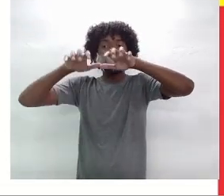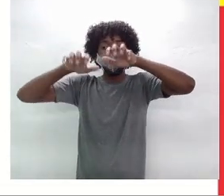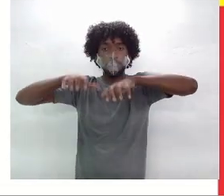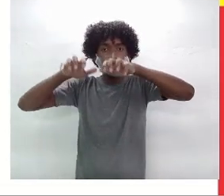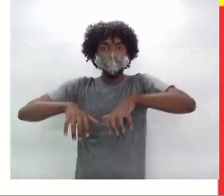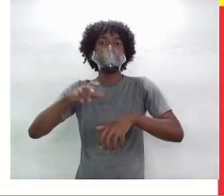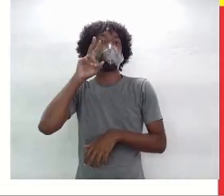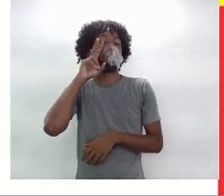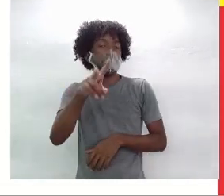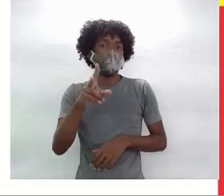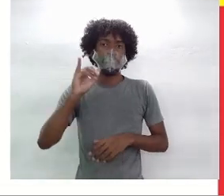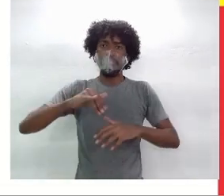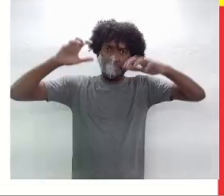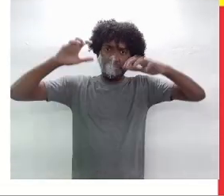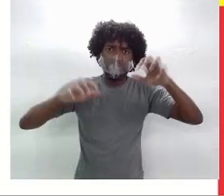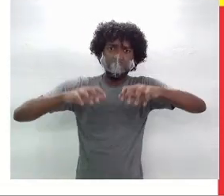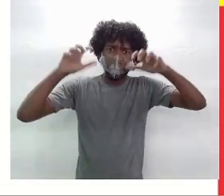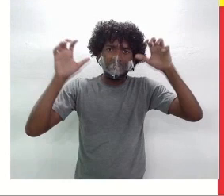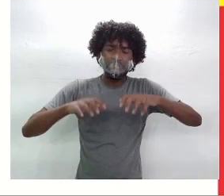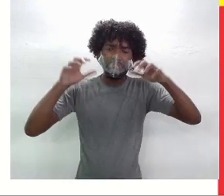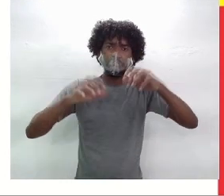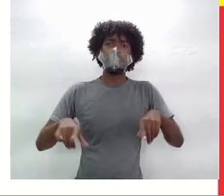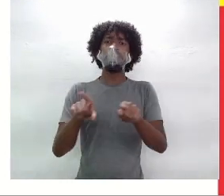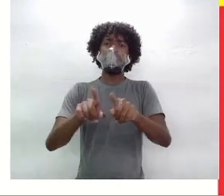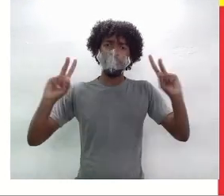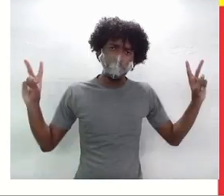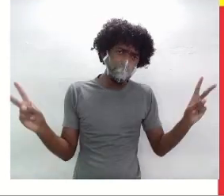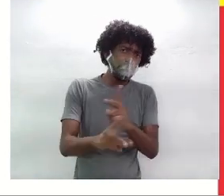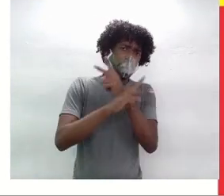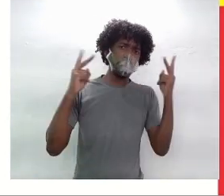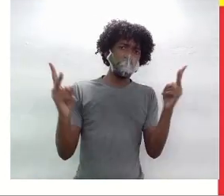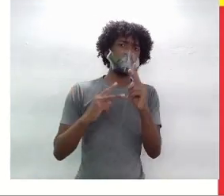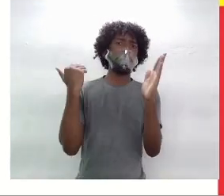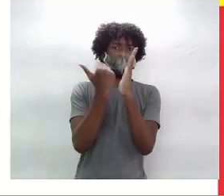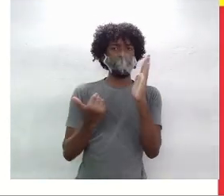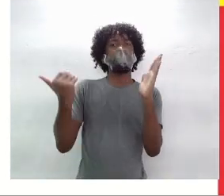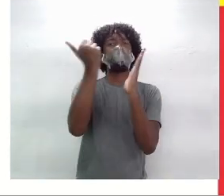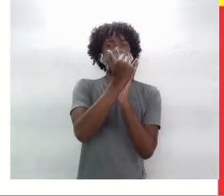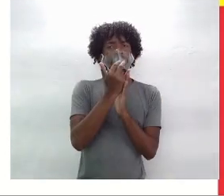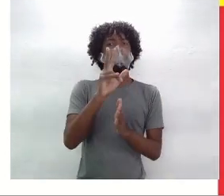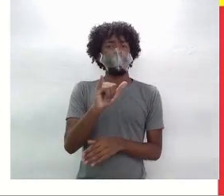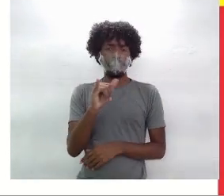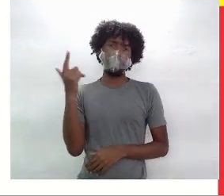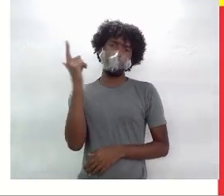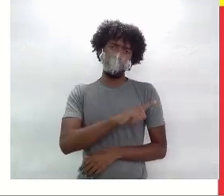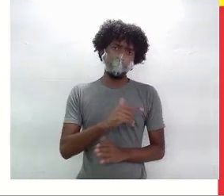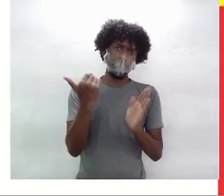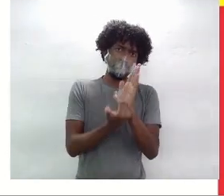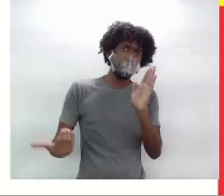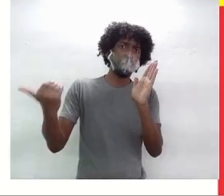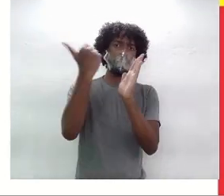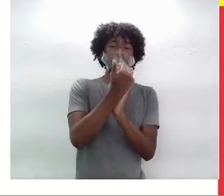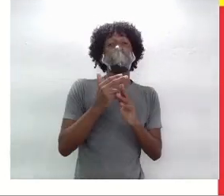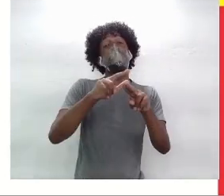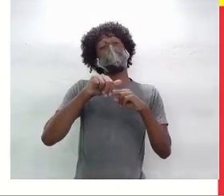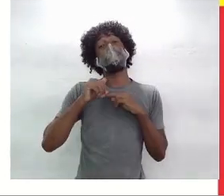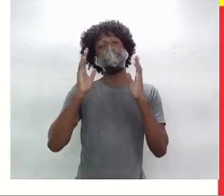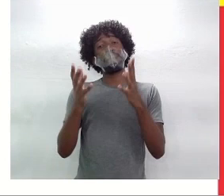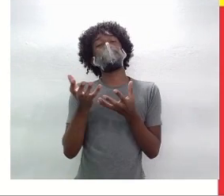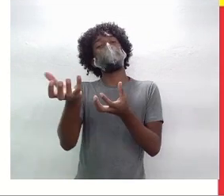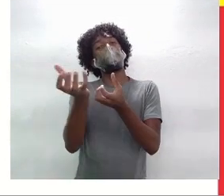de tempestade, o vento também fica muito mais forte. Por isso que quando a gente recebe essa frente